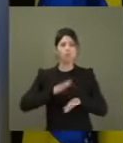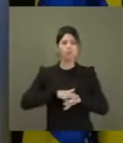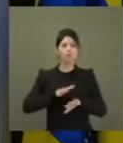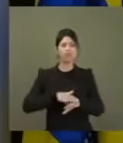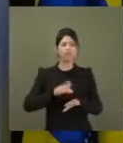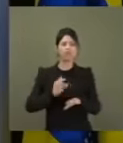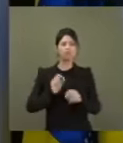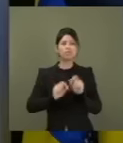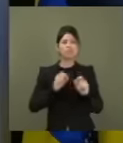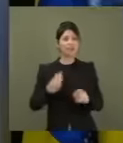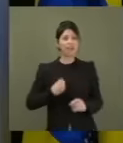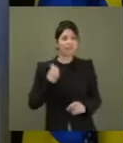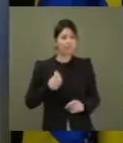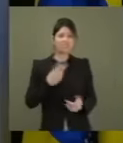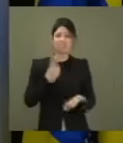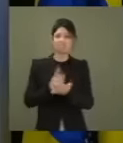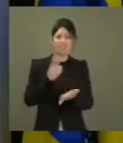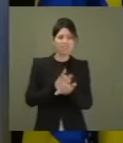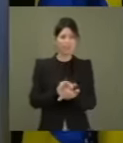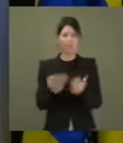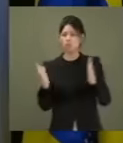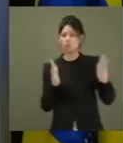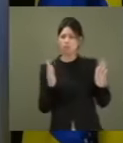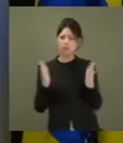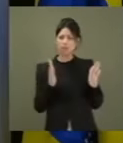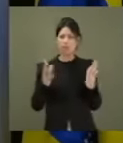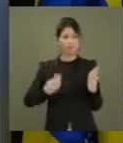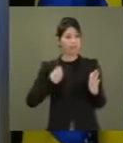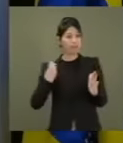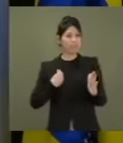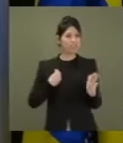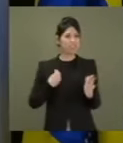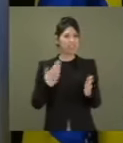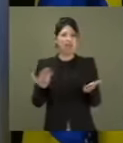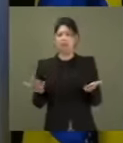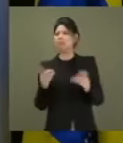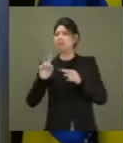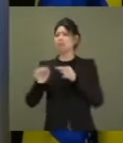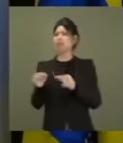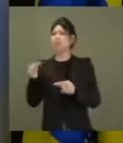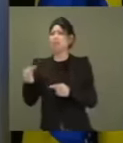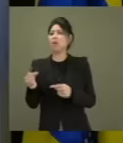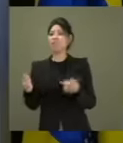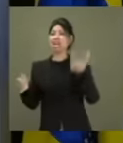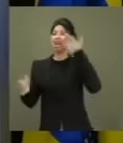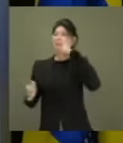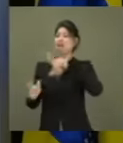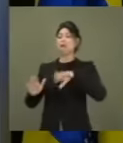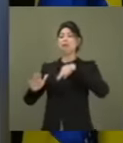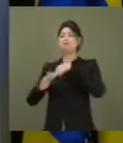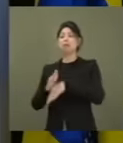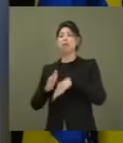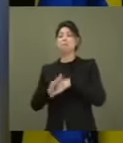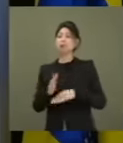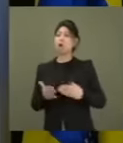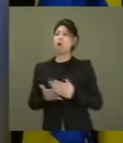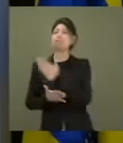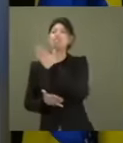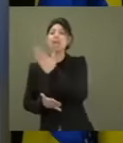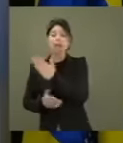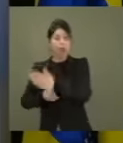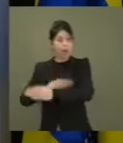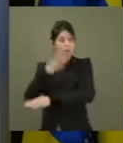da vida plena em todas as suas fases, e aí, logo depois que ganha as eleições, que assume, retira o